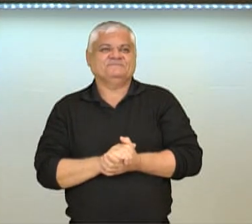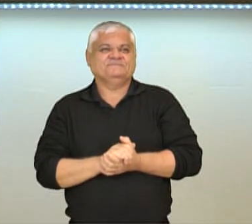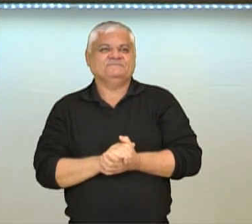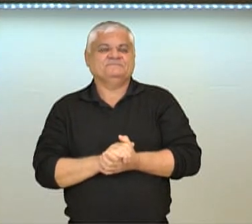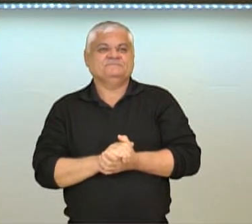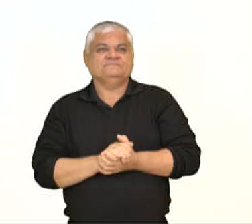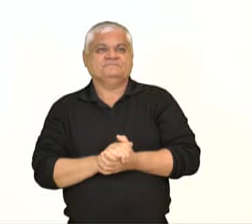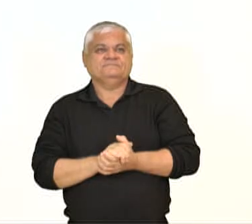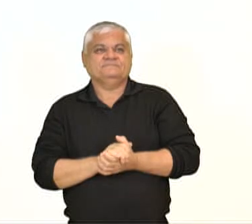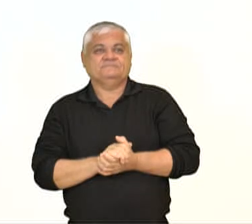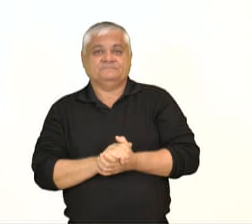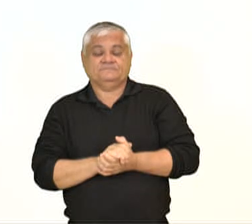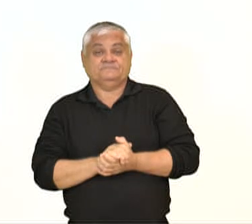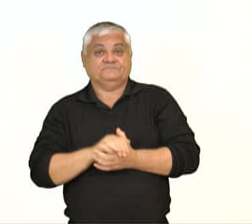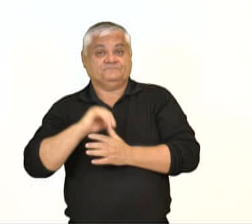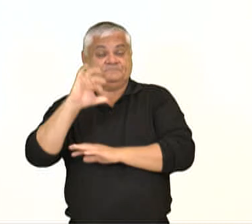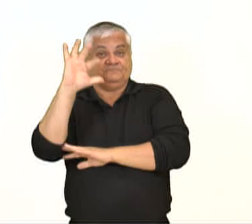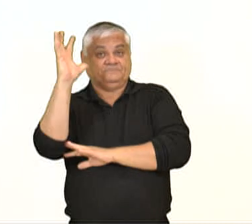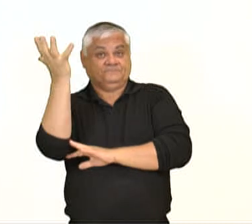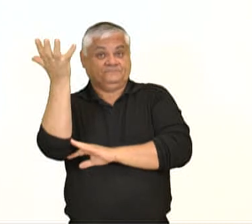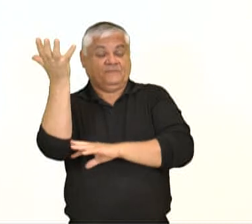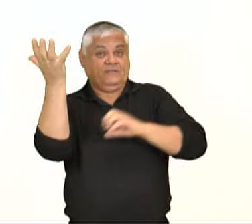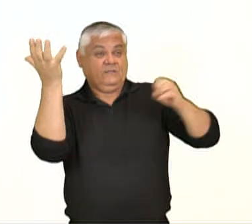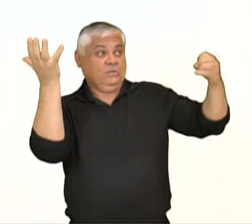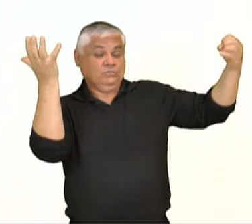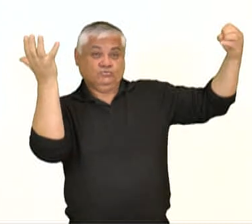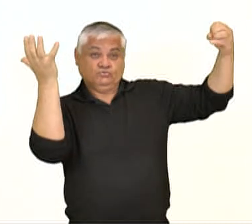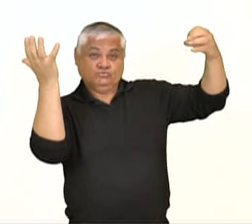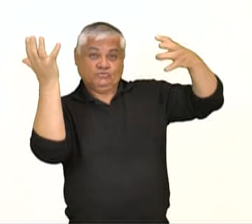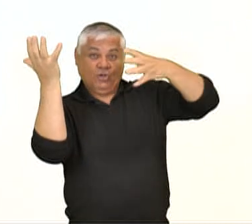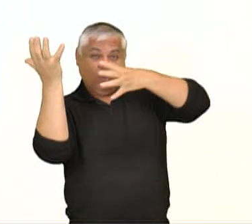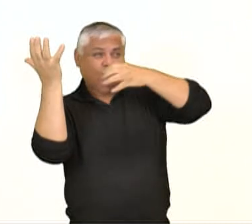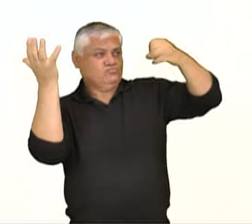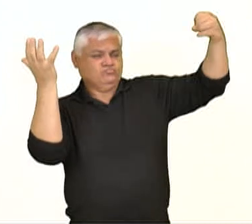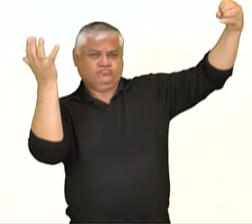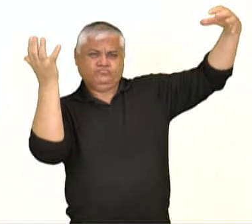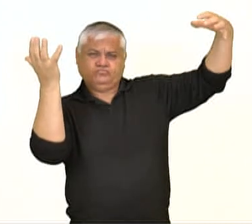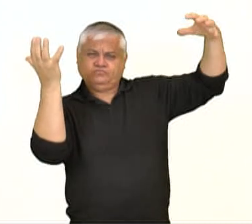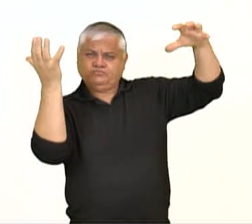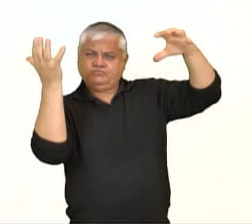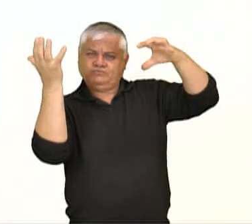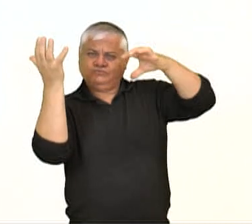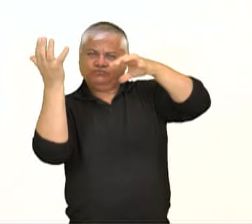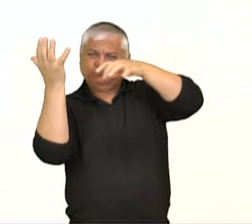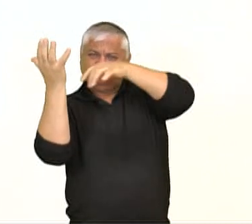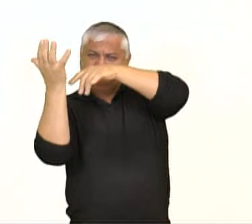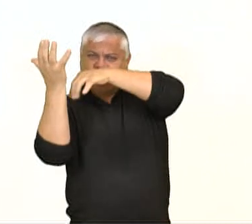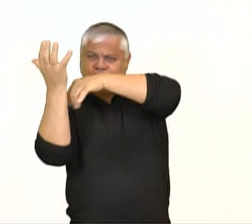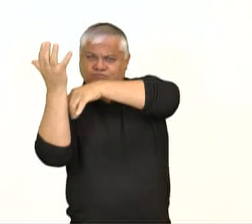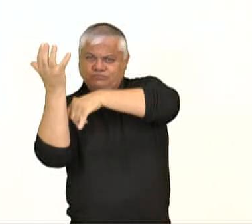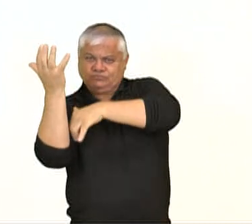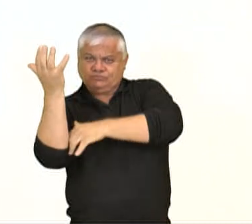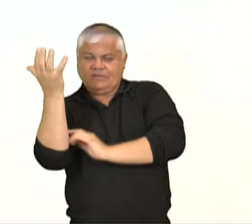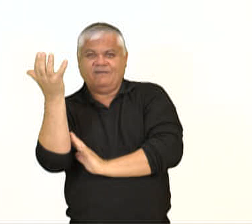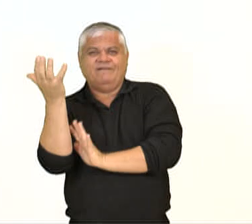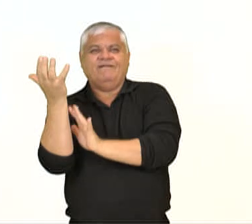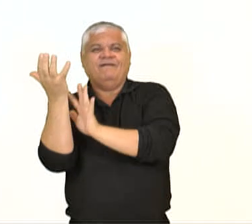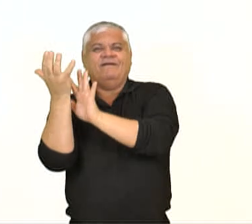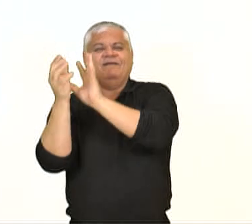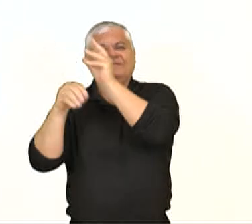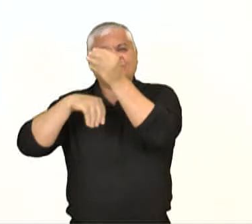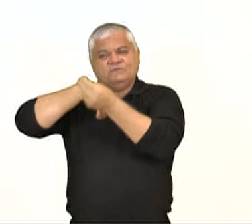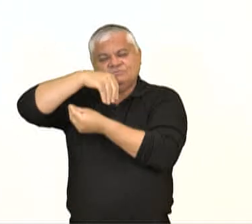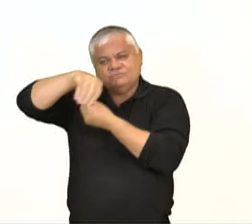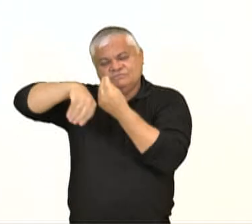povo. A energia do Sol, então, ela é utilizada nas transformações químicas que permitem a